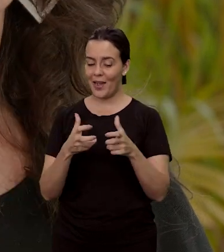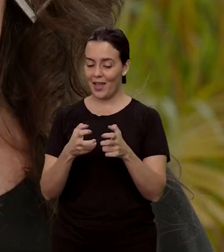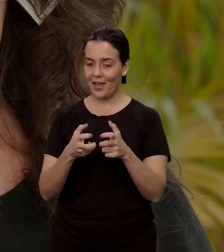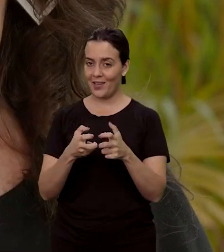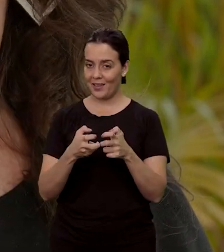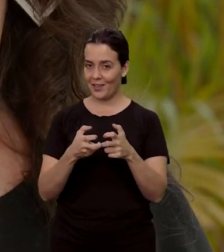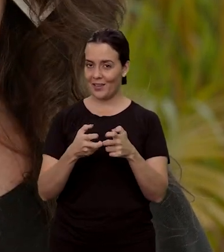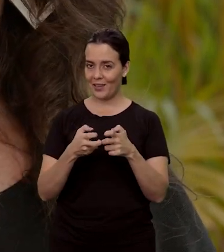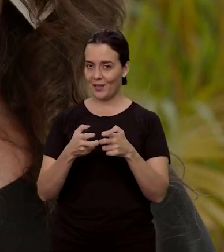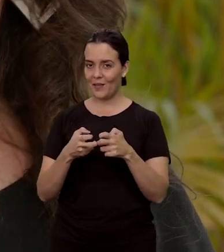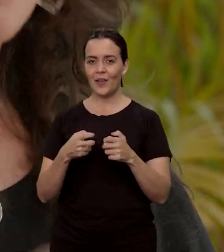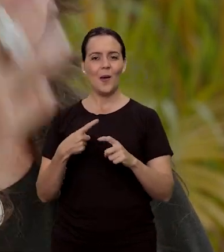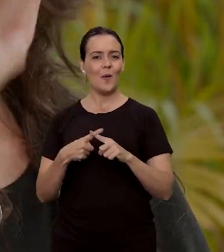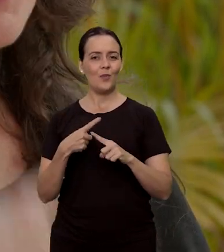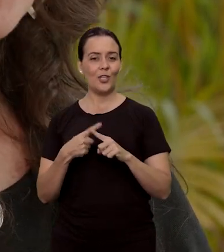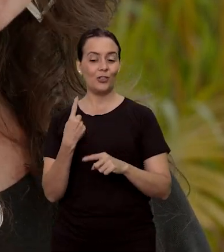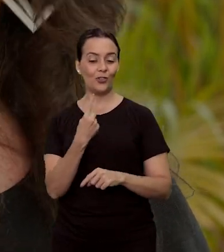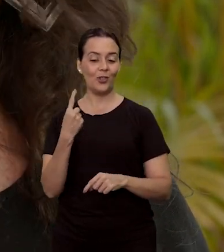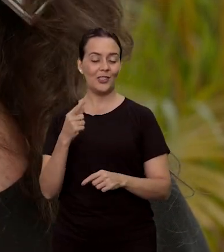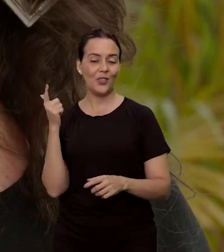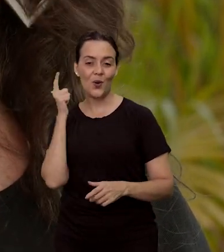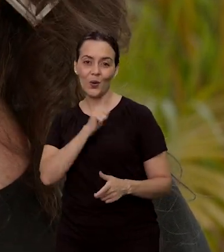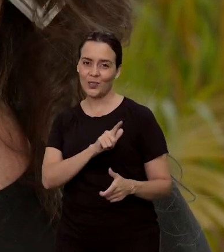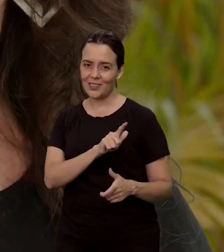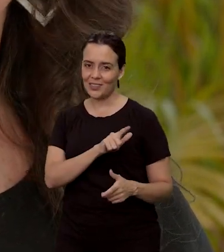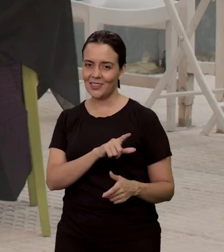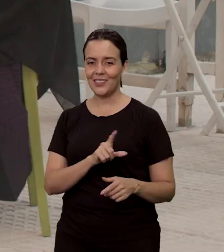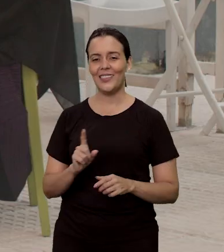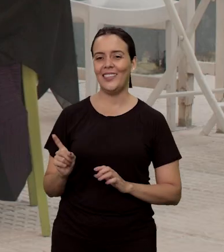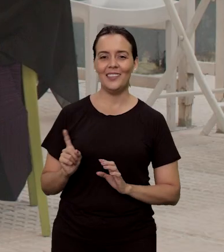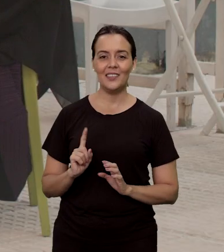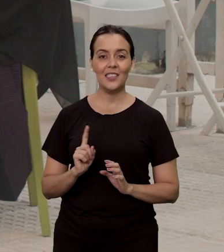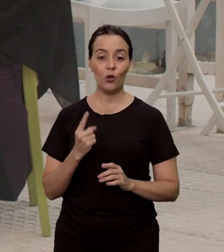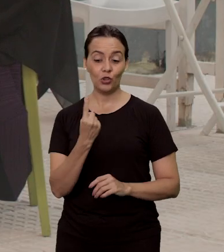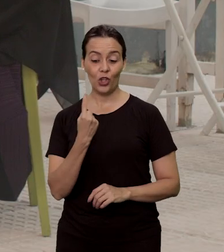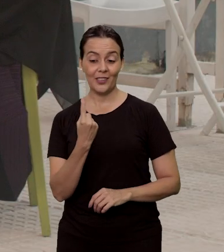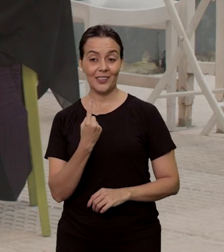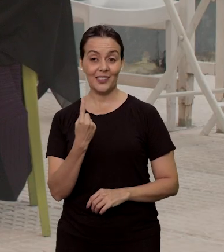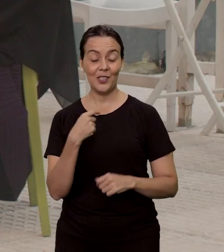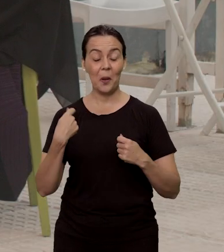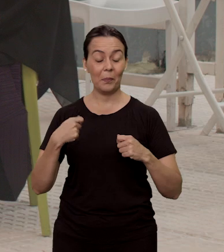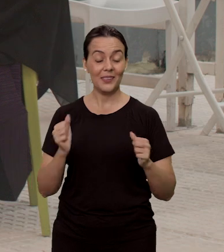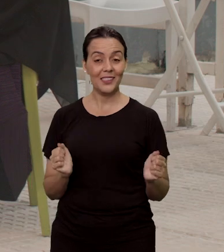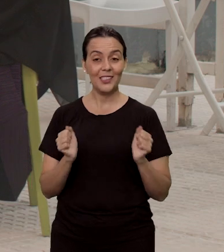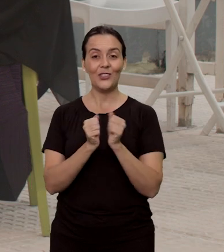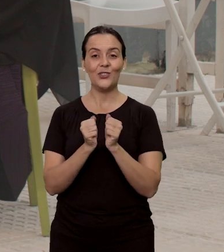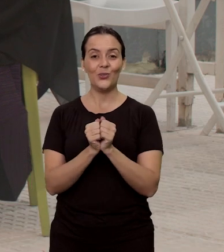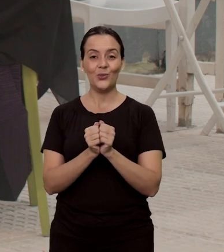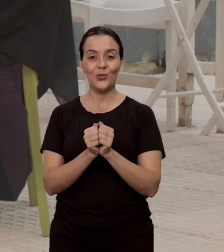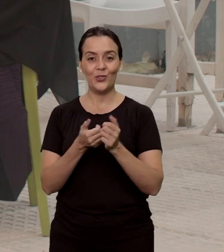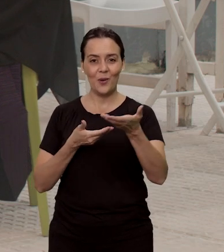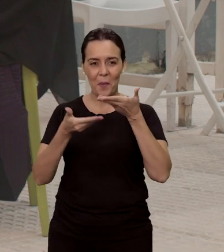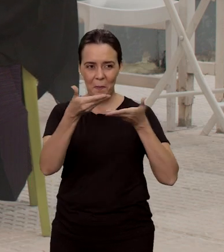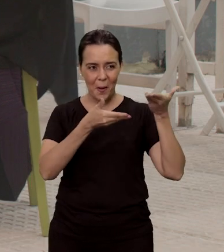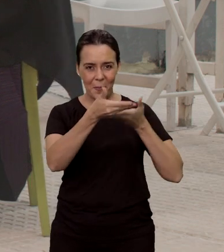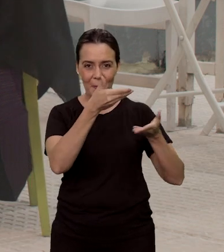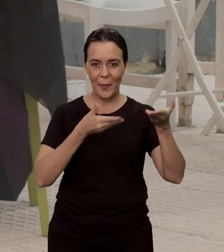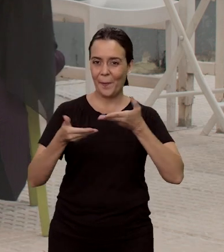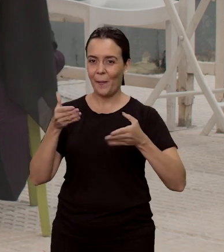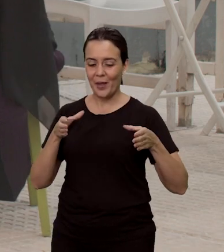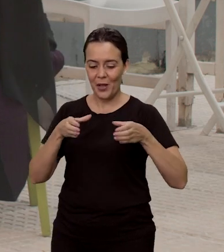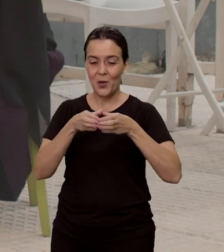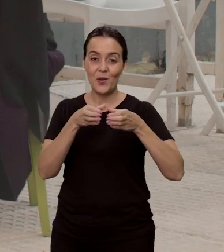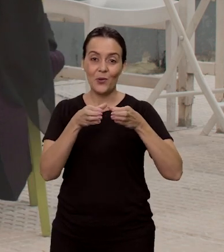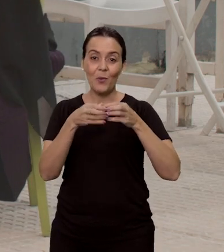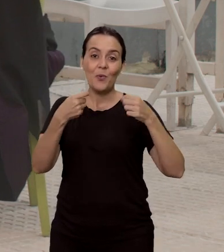dá para ganhar sozinho. E é um game de incompletude. É um game de comunidade. Né? Que só se resolve na comunidade. Mas